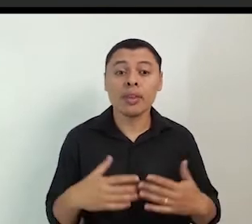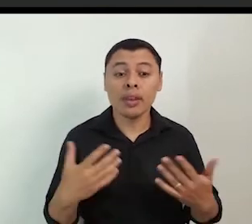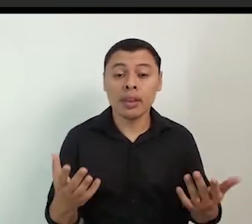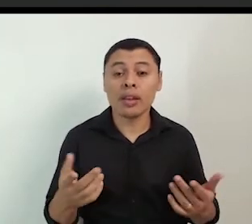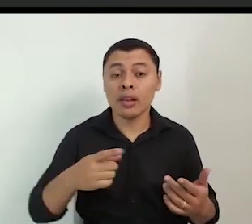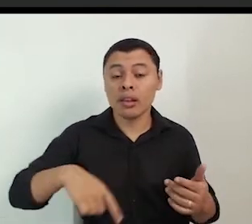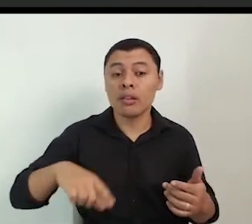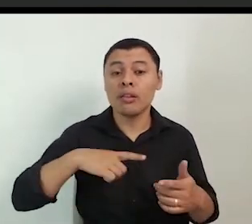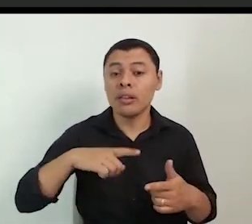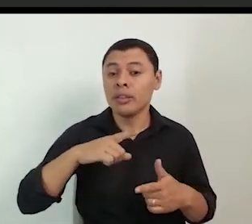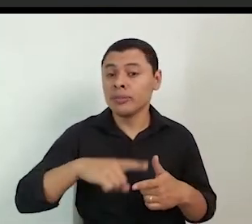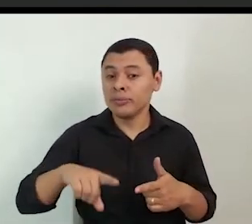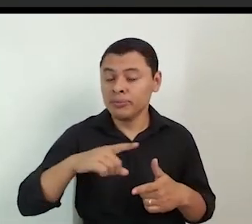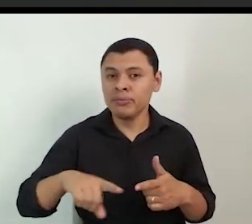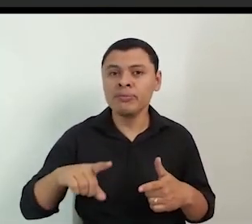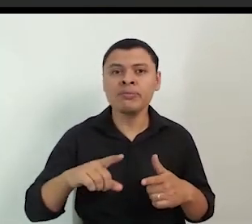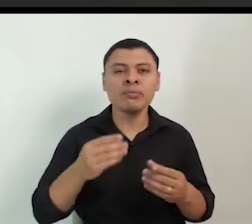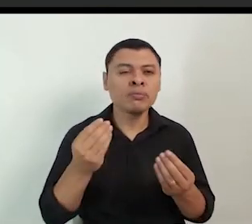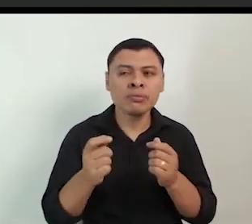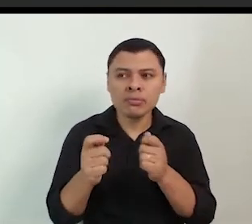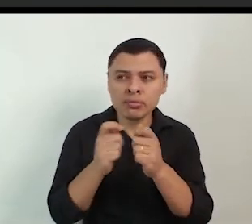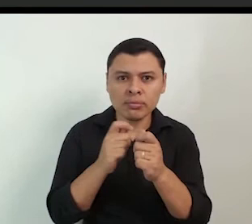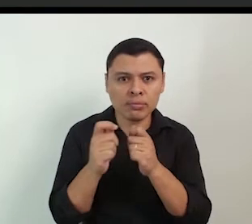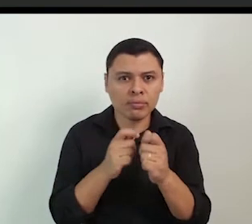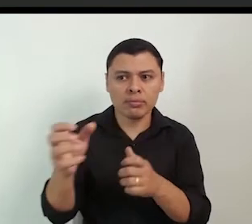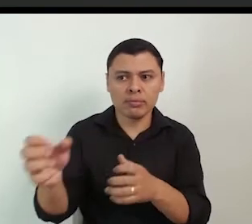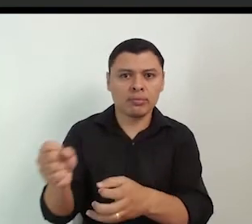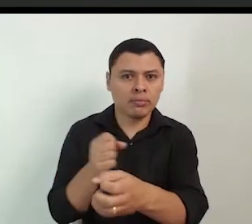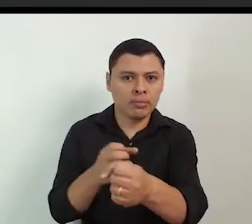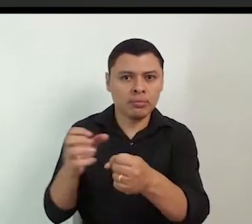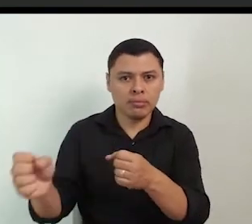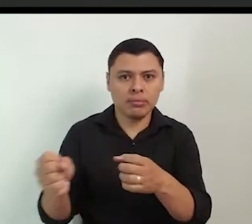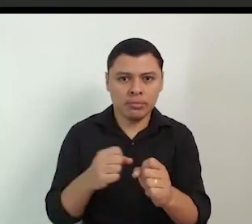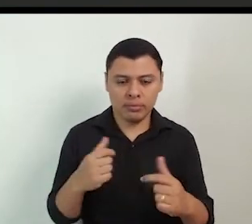nos nossos processos de recrutamento e